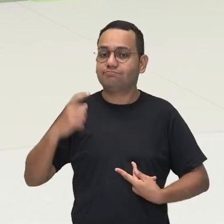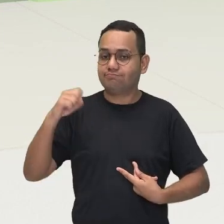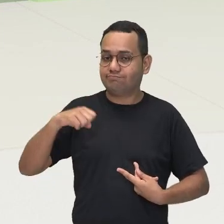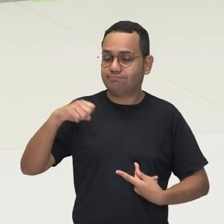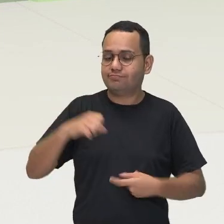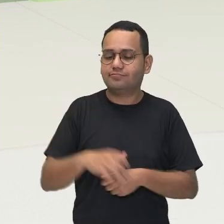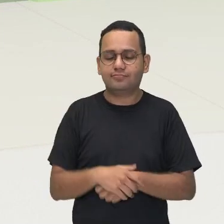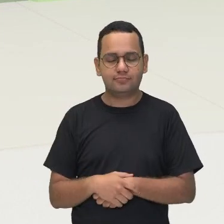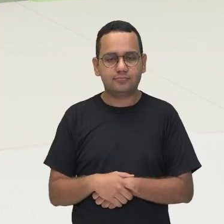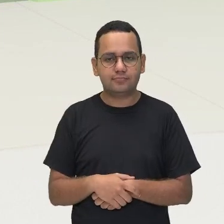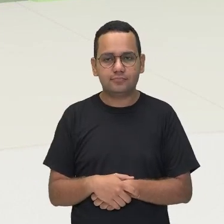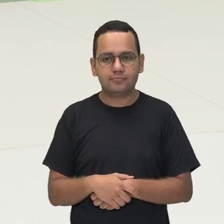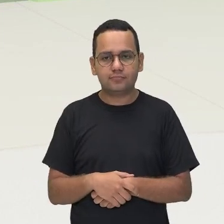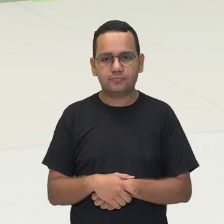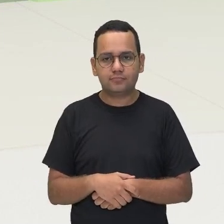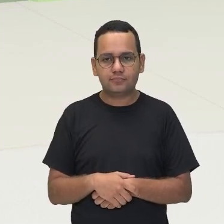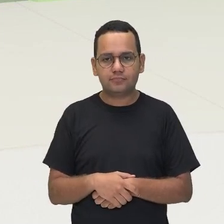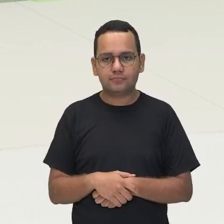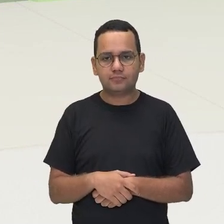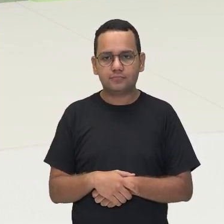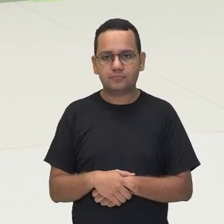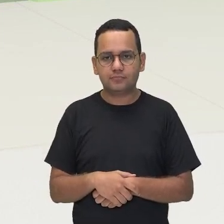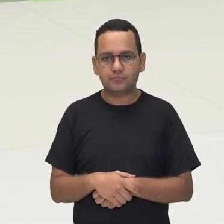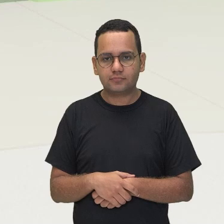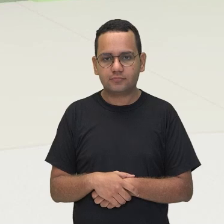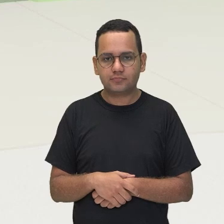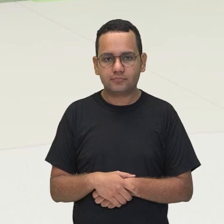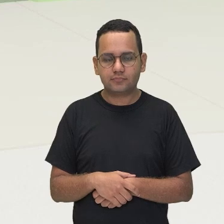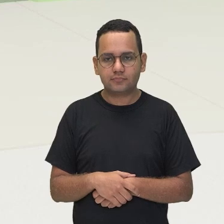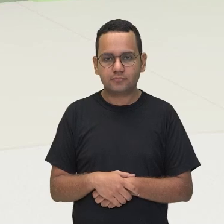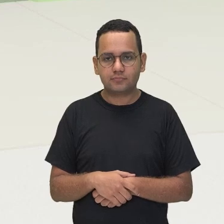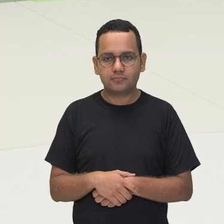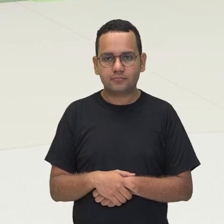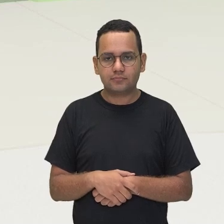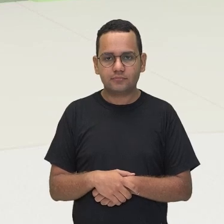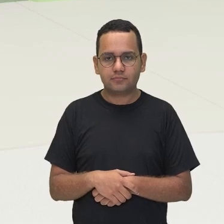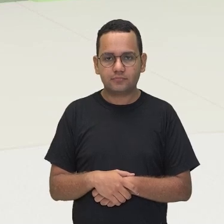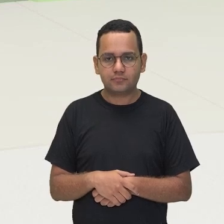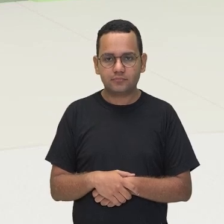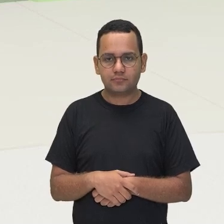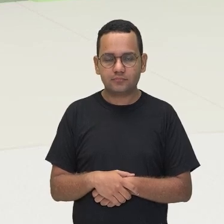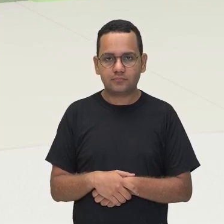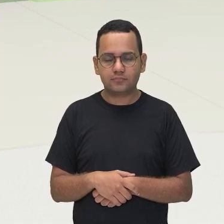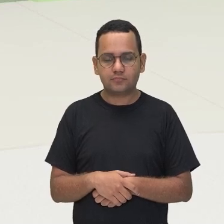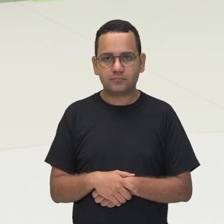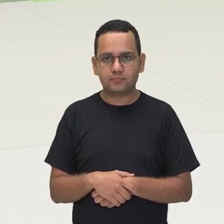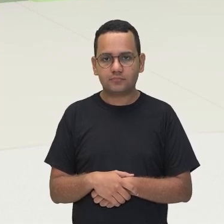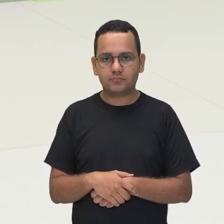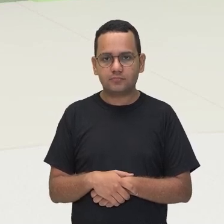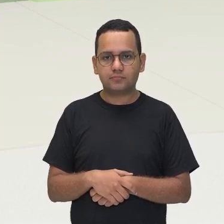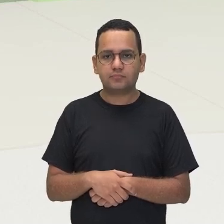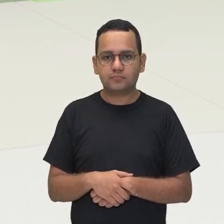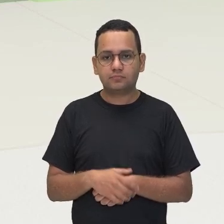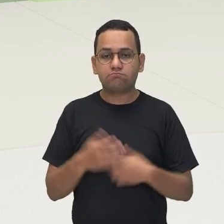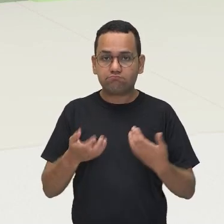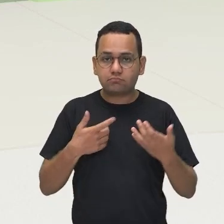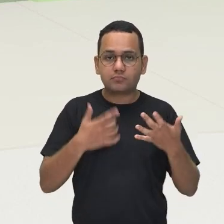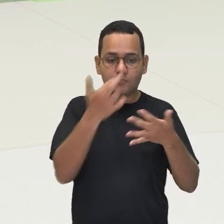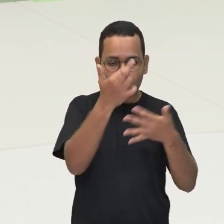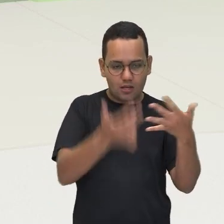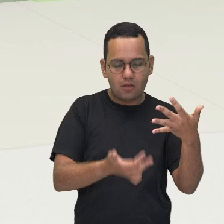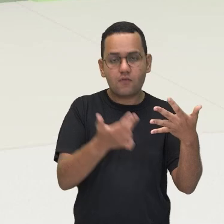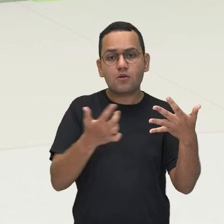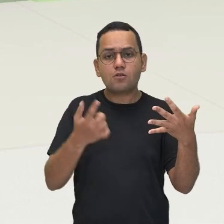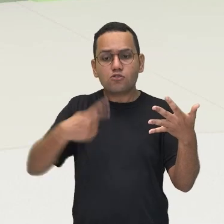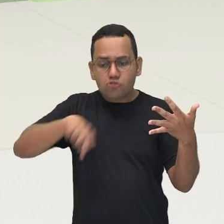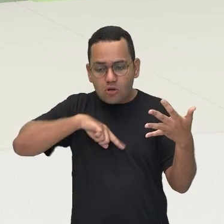desses seres vivos que estão ali vivendo, interagindo, né, se